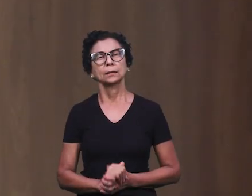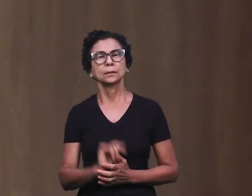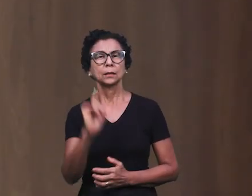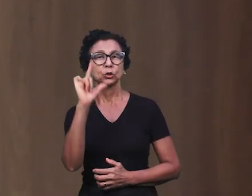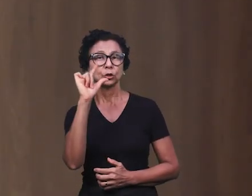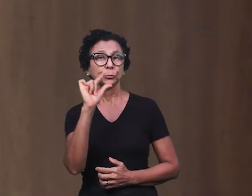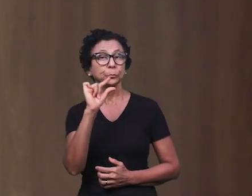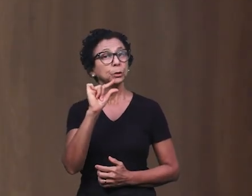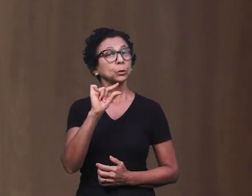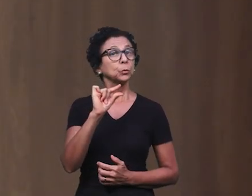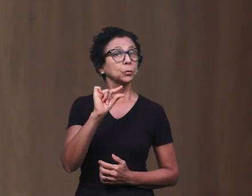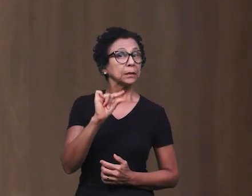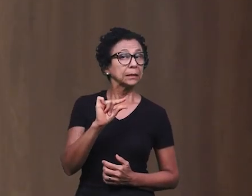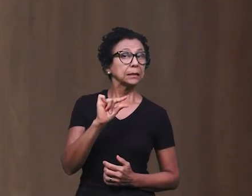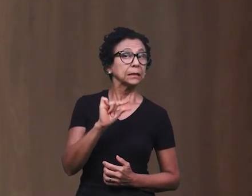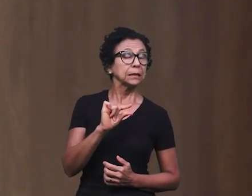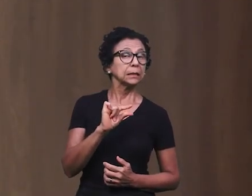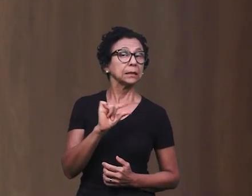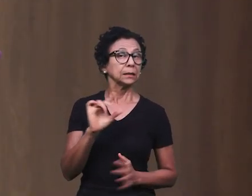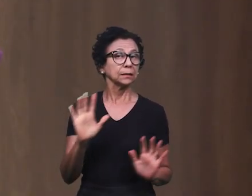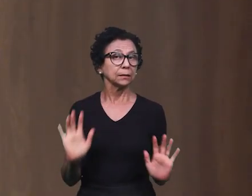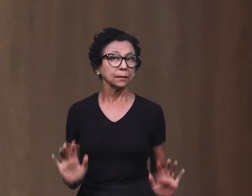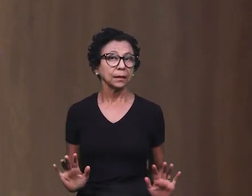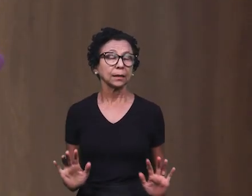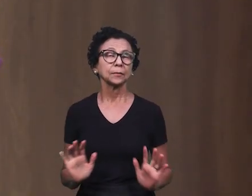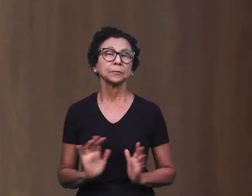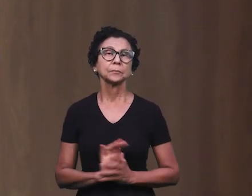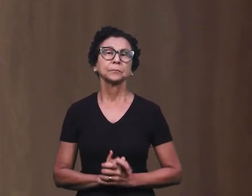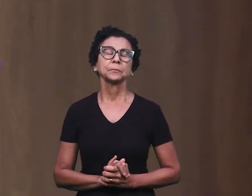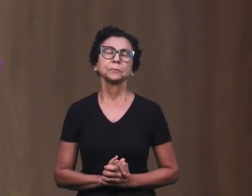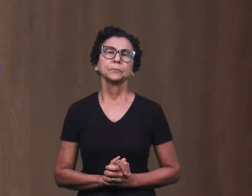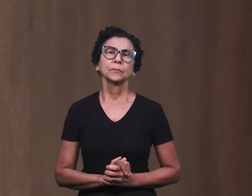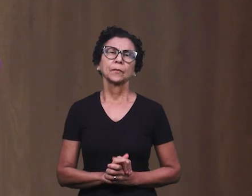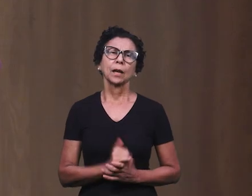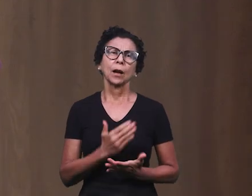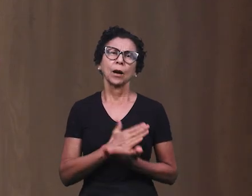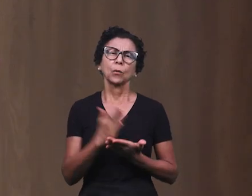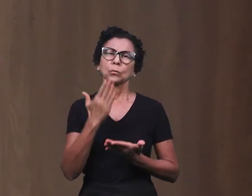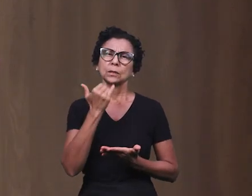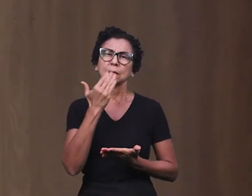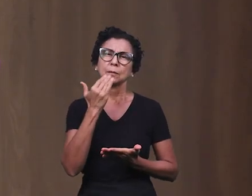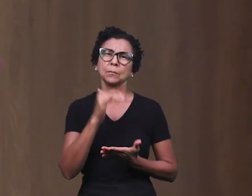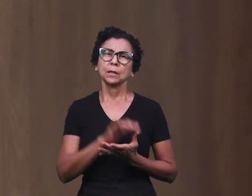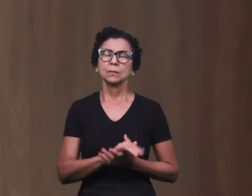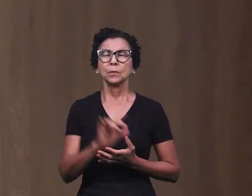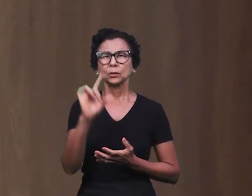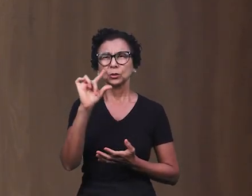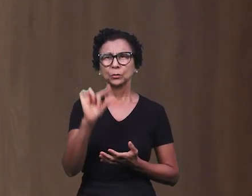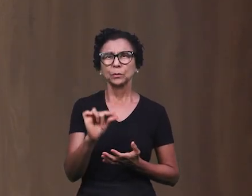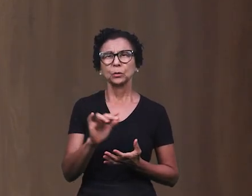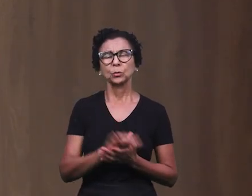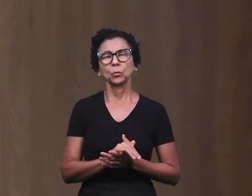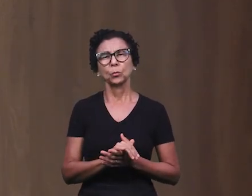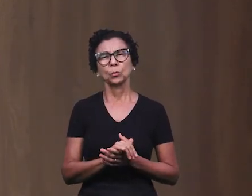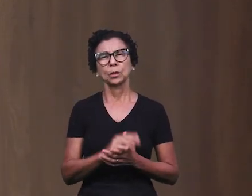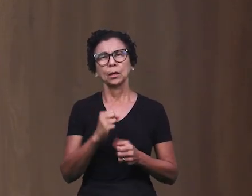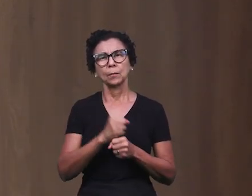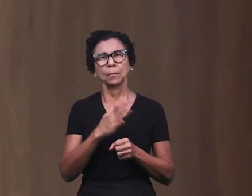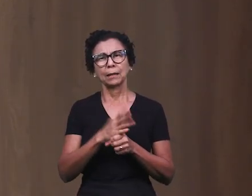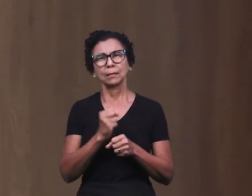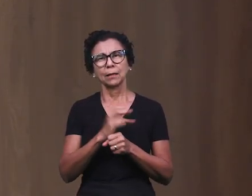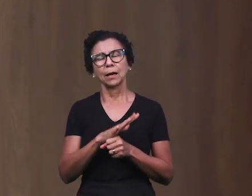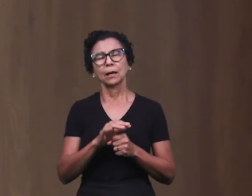pare totalmente, né? Mesmo que não faça esse tipo de dieta, Sim. mas que já reduz batatas,